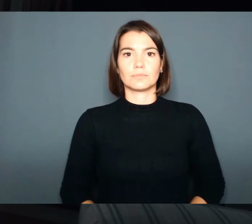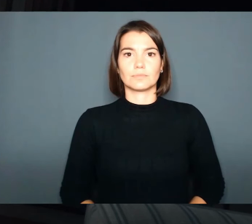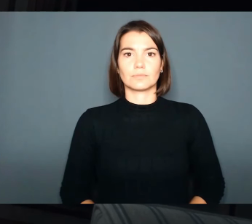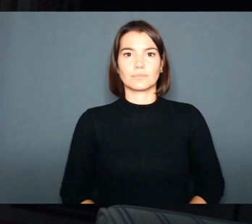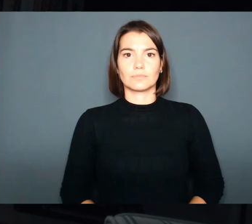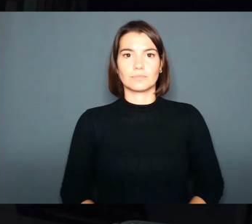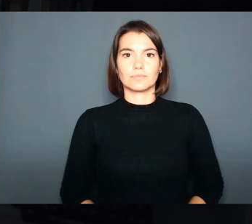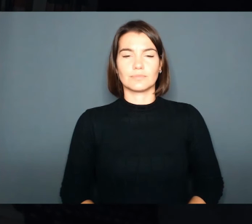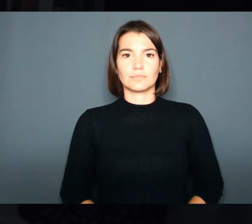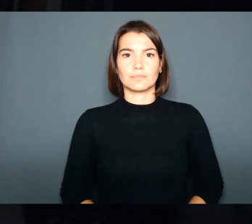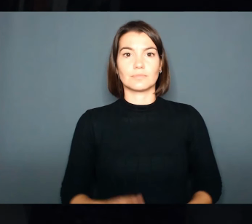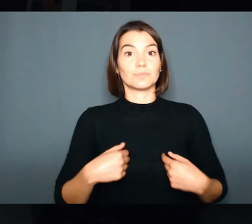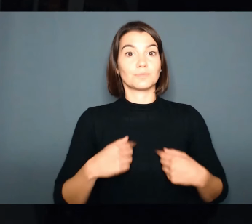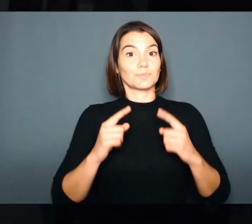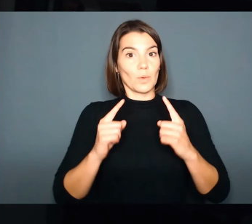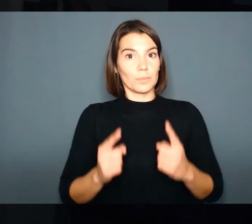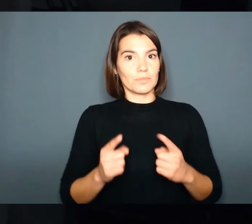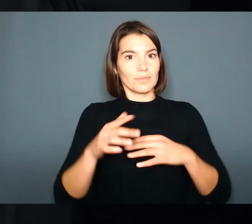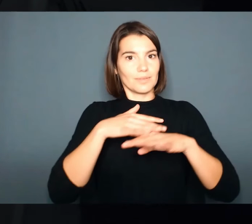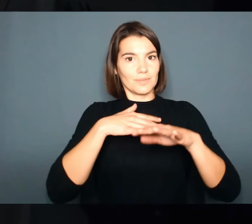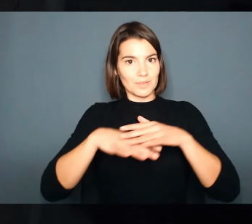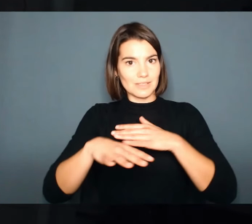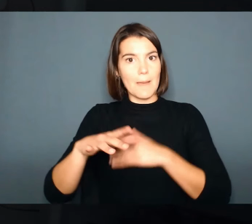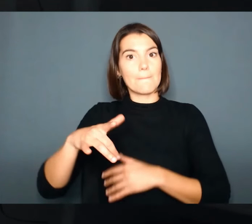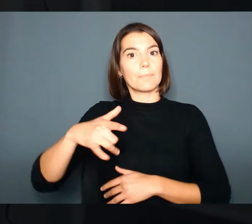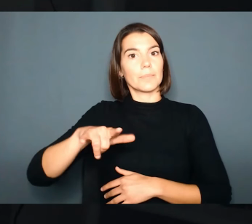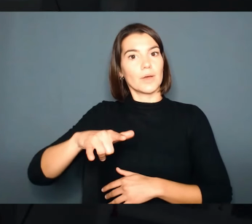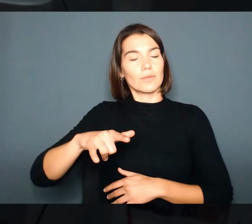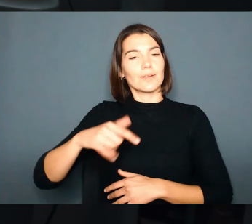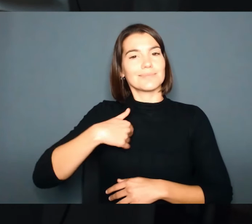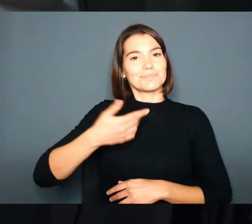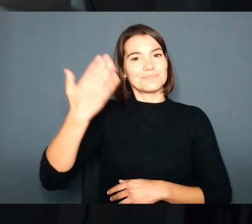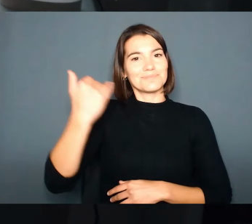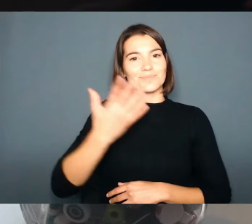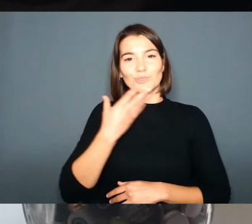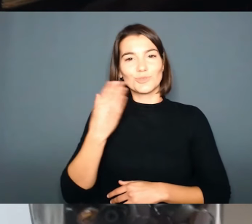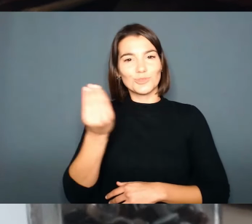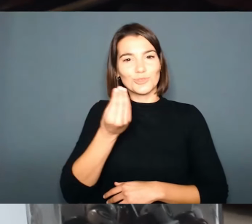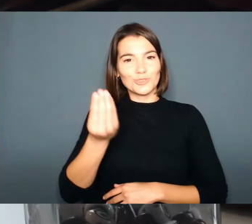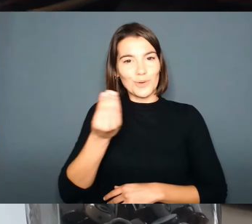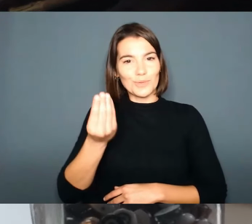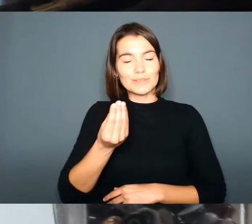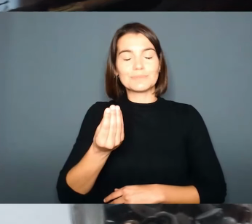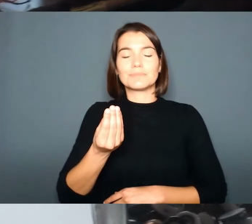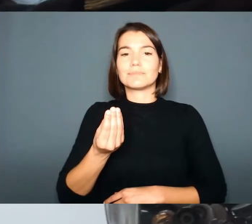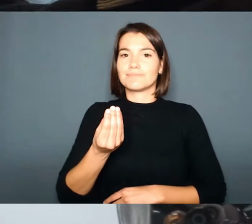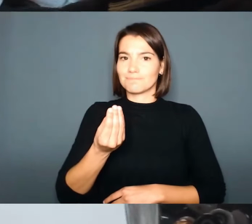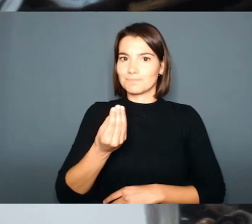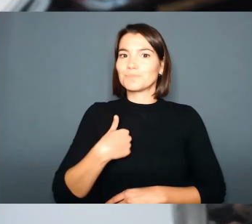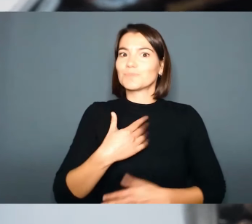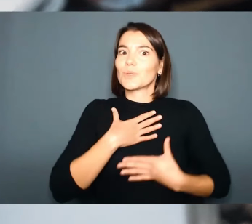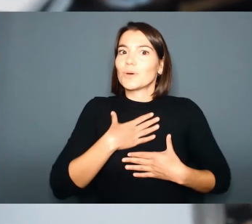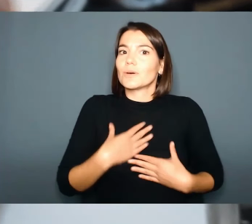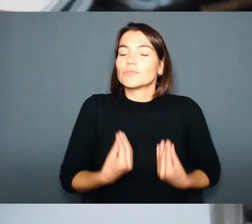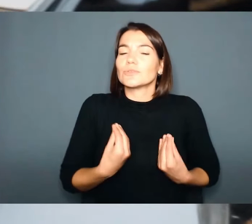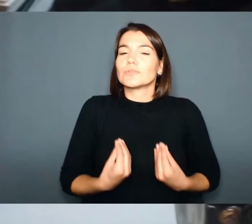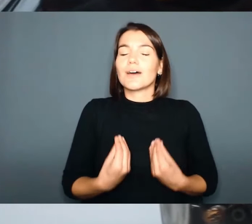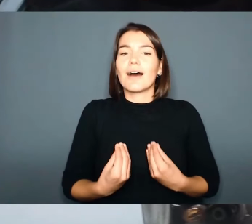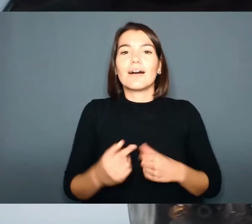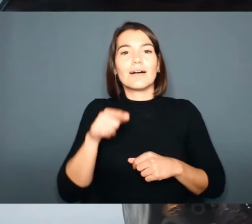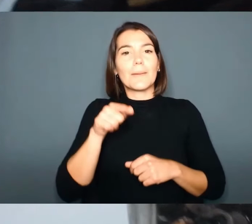Eu comecei a fazer marionetas na minha adolescência. Gostava muito destes